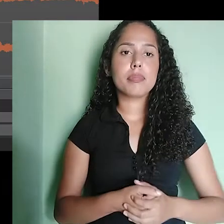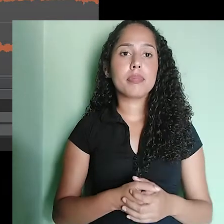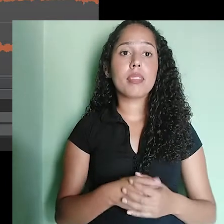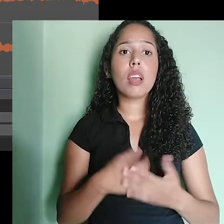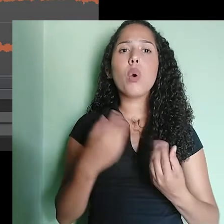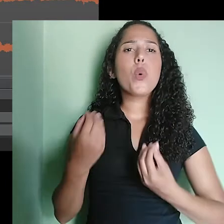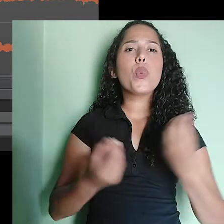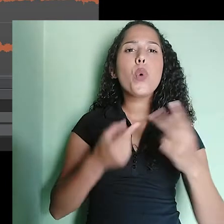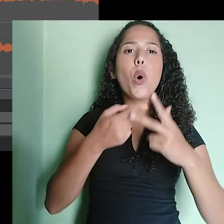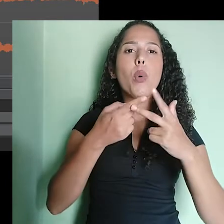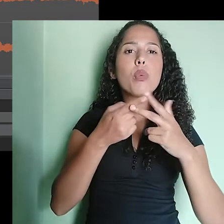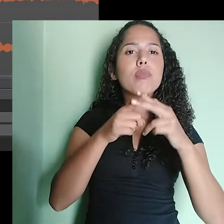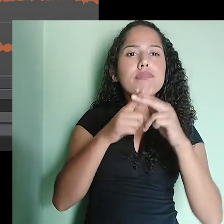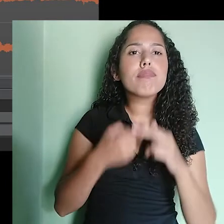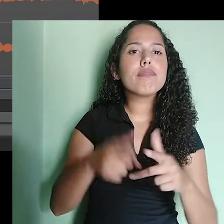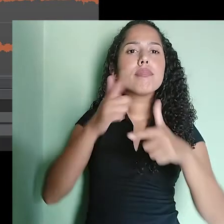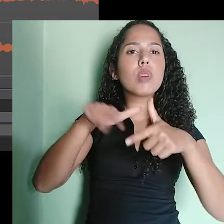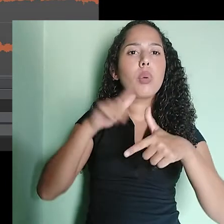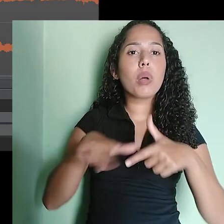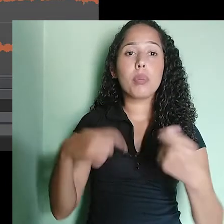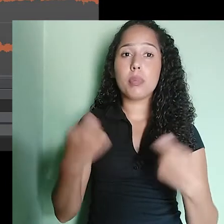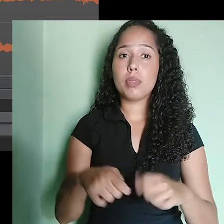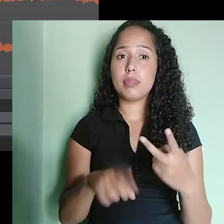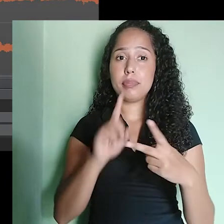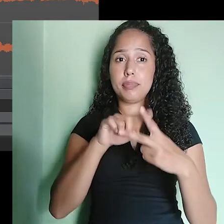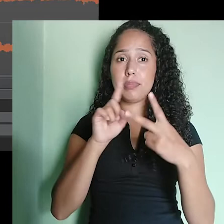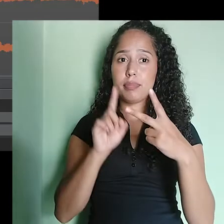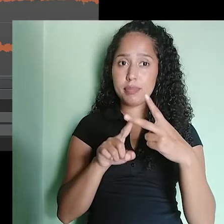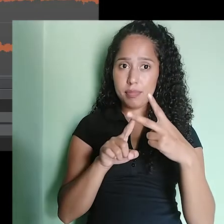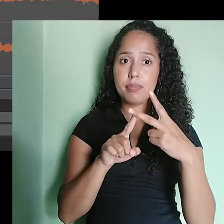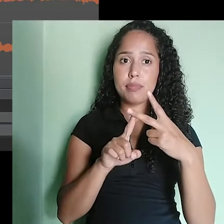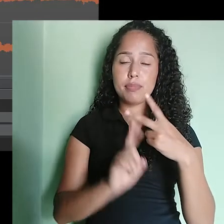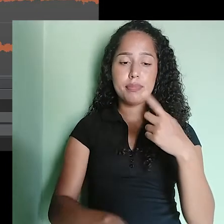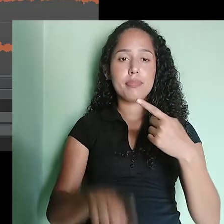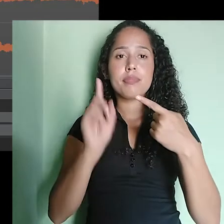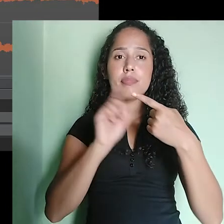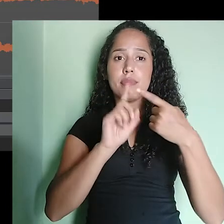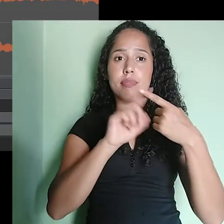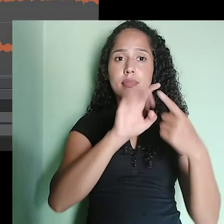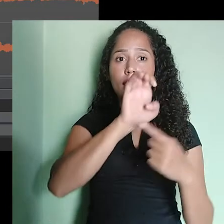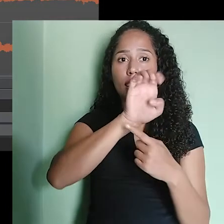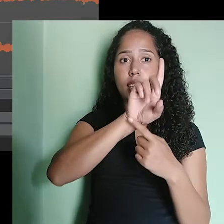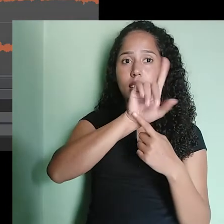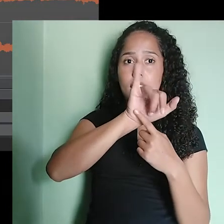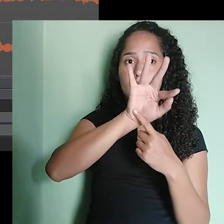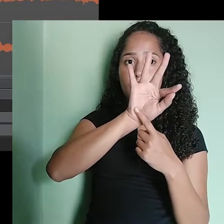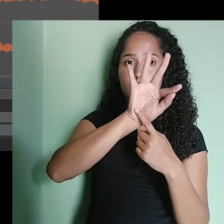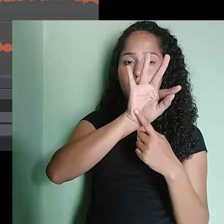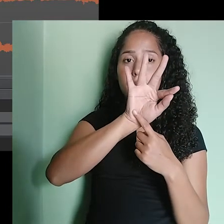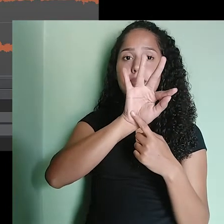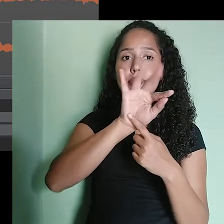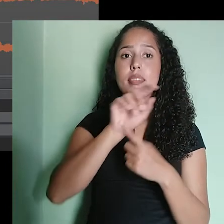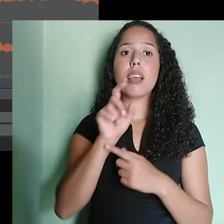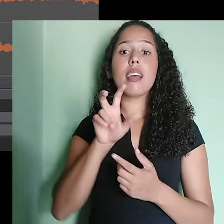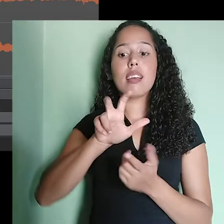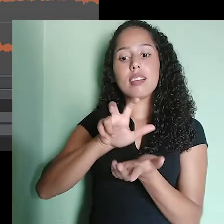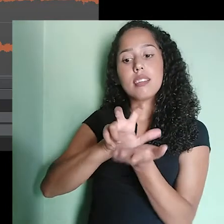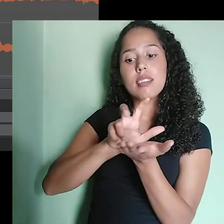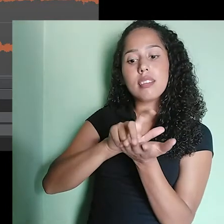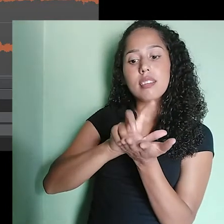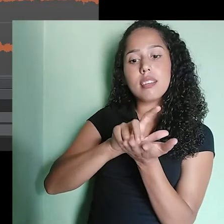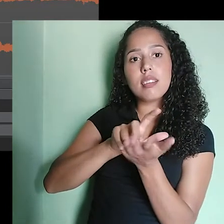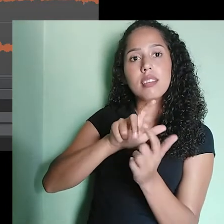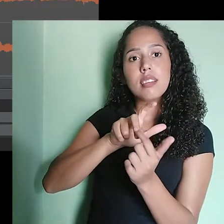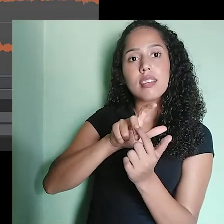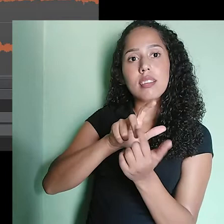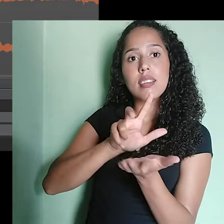para você resolver esse problema, você vai precisar de 2 ferramentas de edição. Você vem aqui em Edit, clica com o botão direito e você